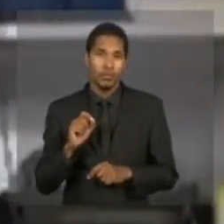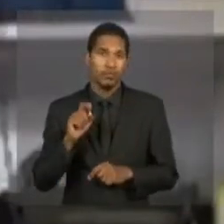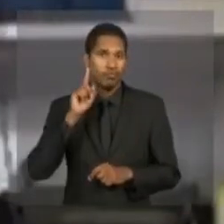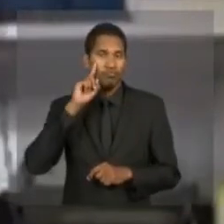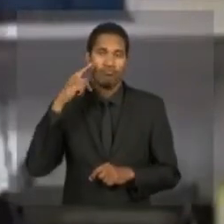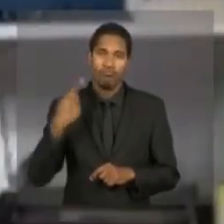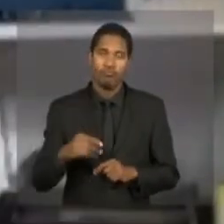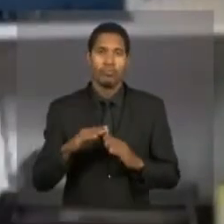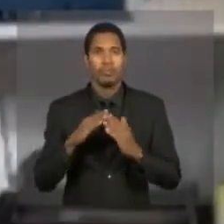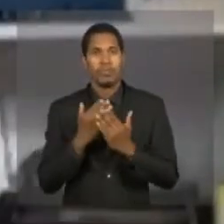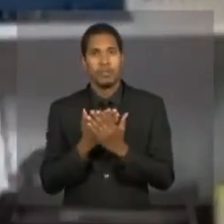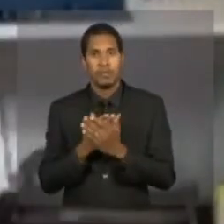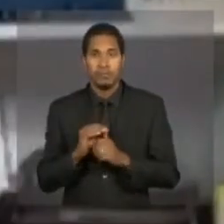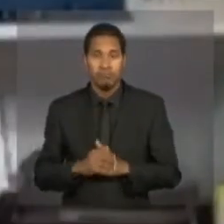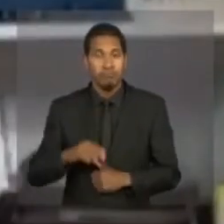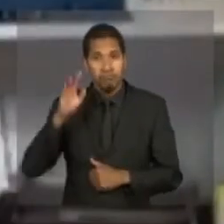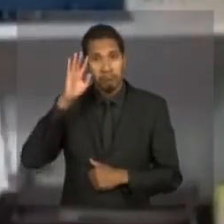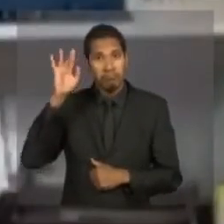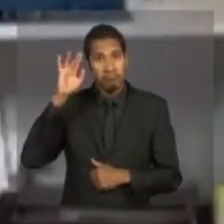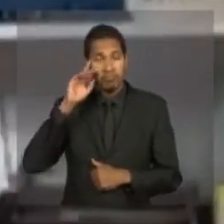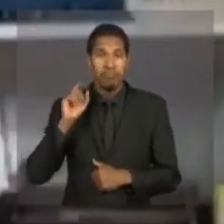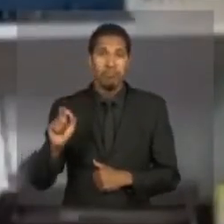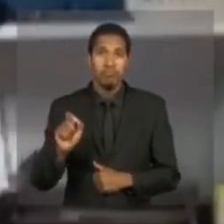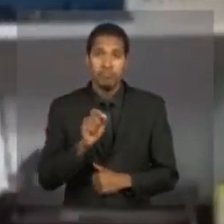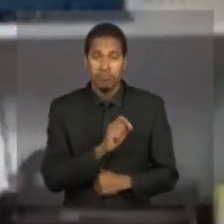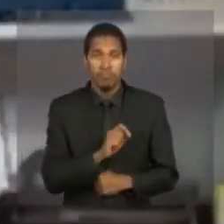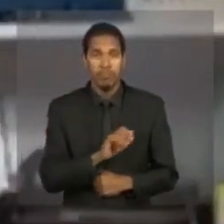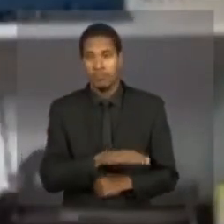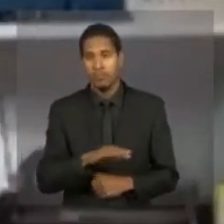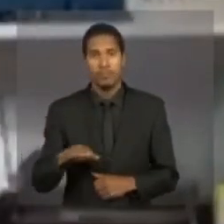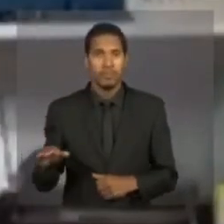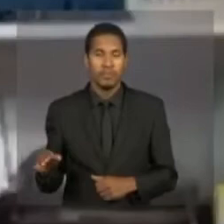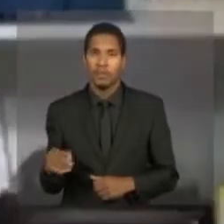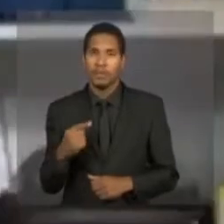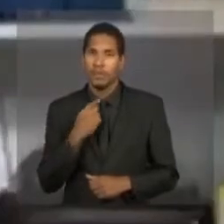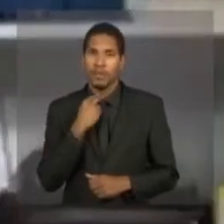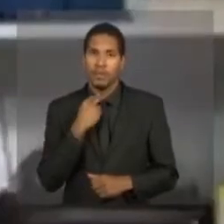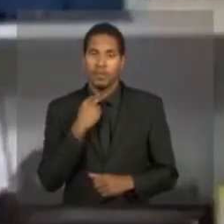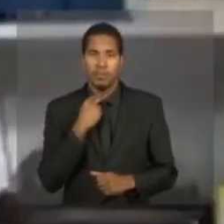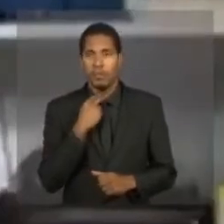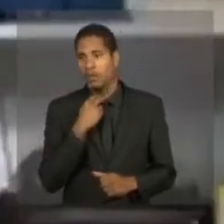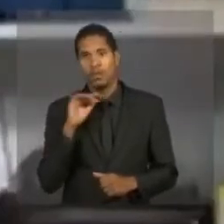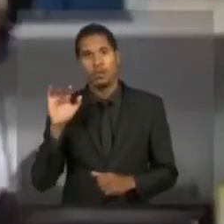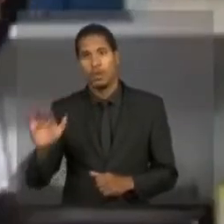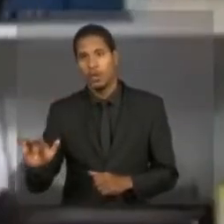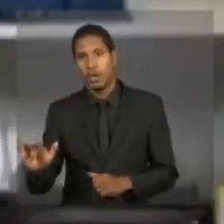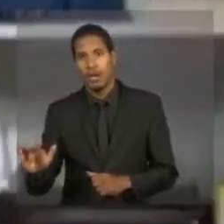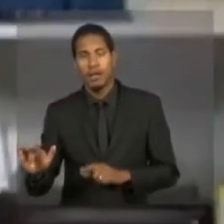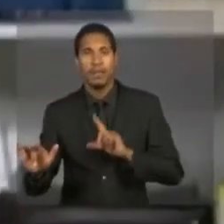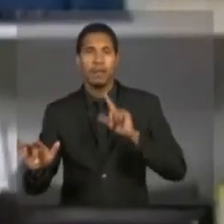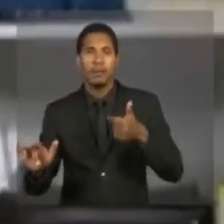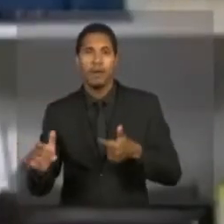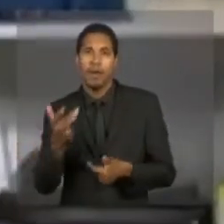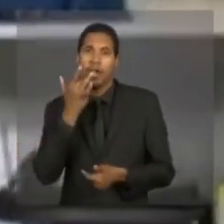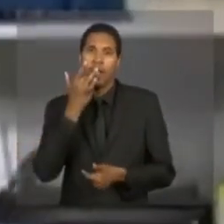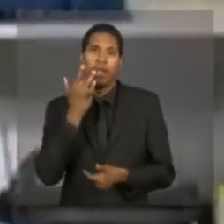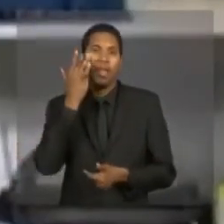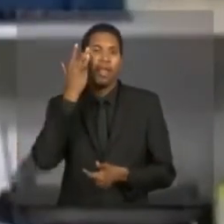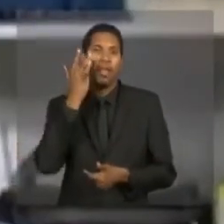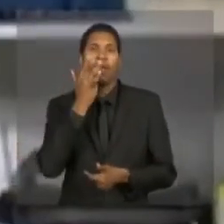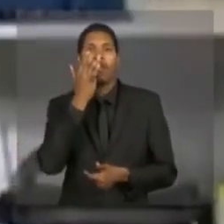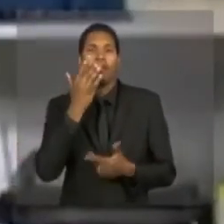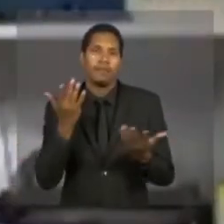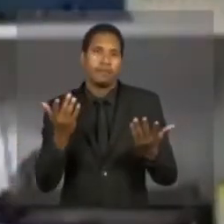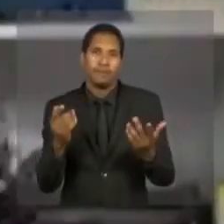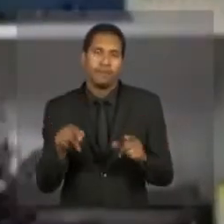escola. Imaginem que as crianças não vão tocar em alguma coisa e pôr a mão na boca, no olho, no nariz. Crianças pequenas.